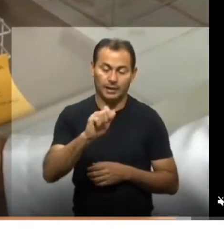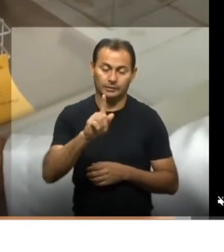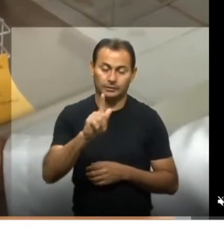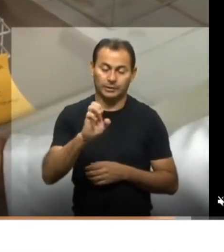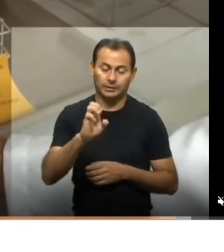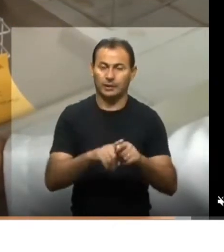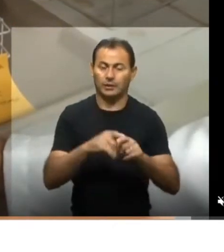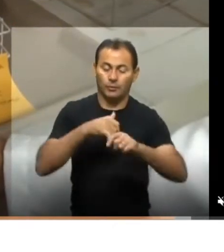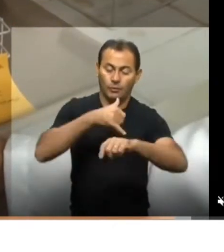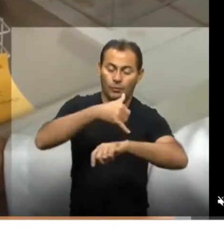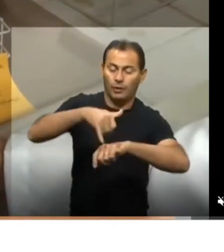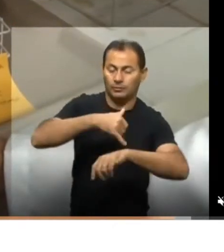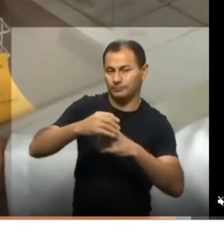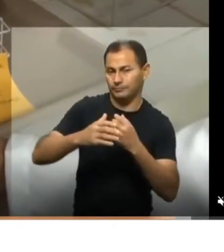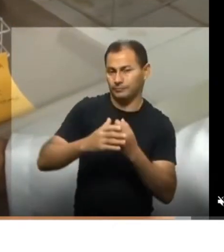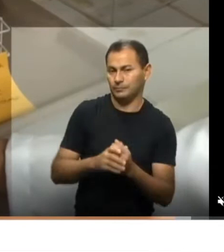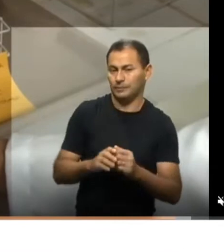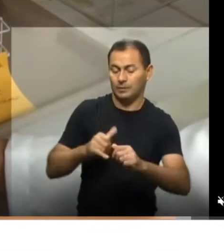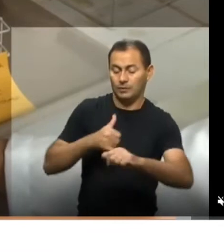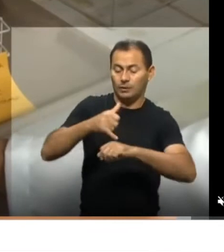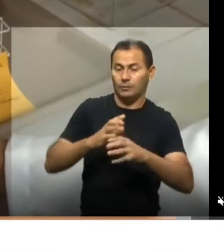soja.